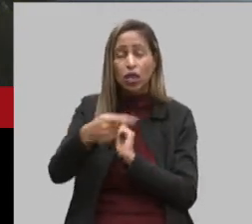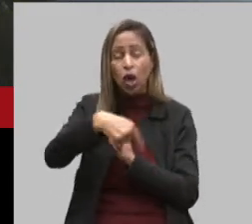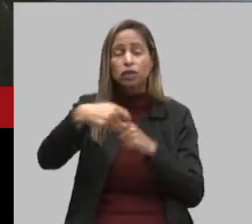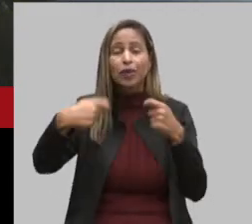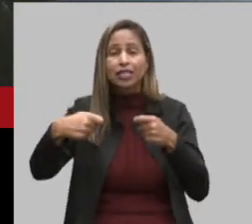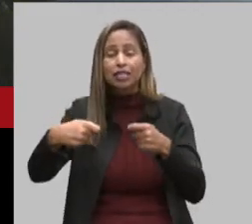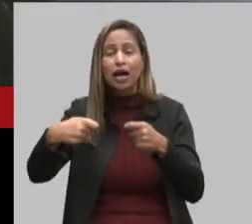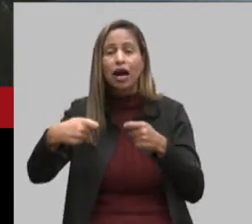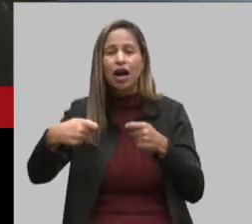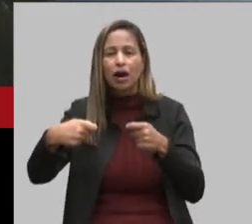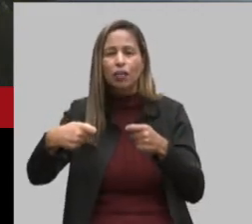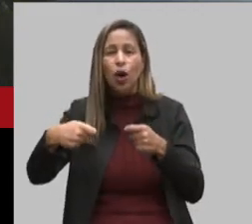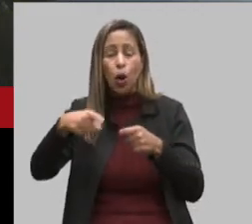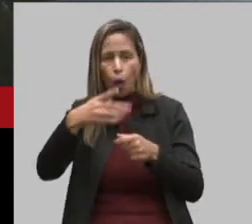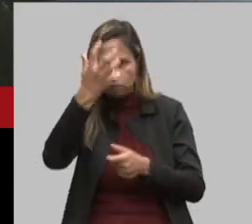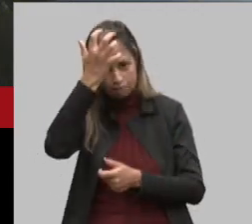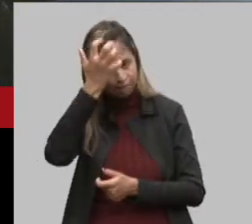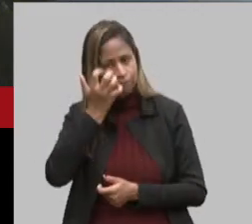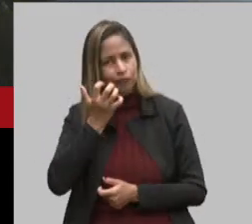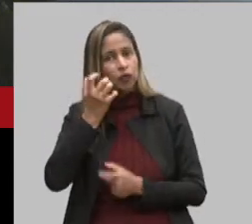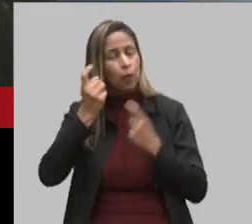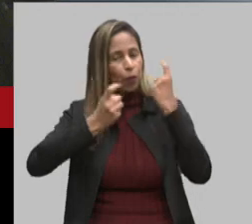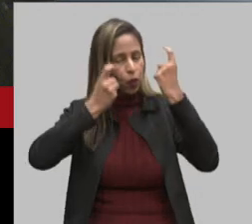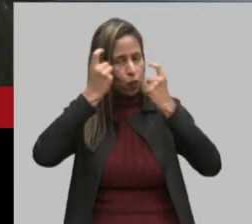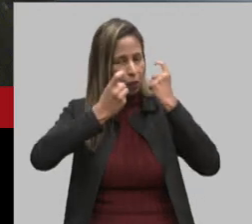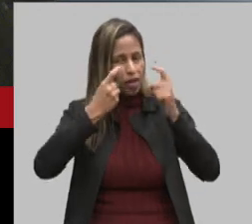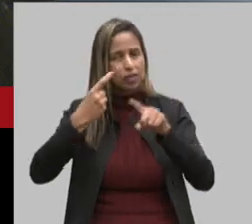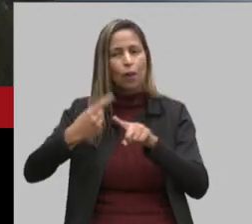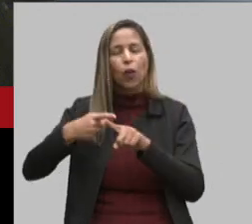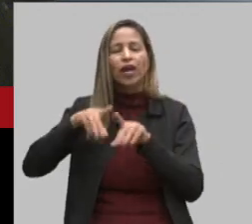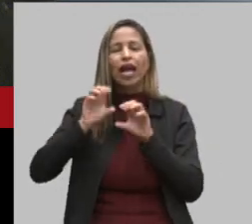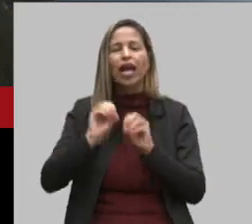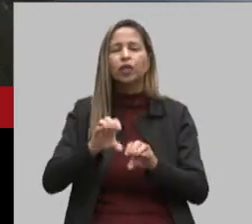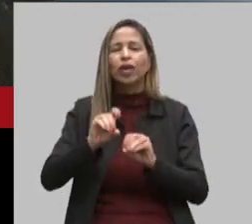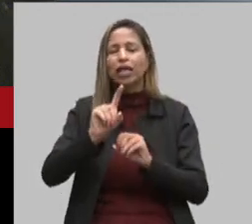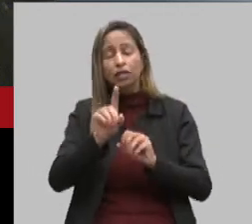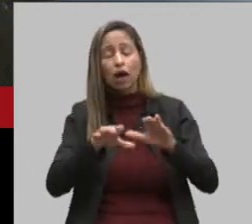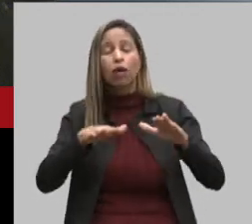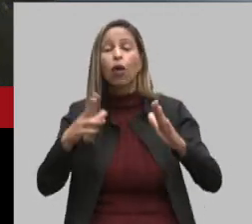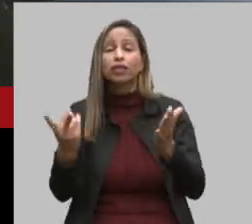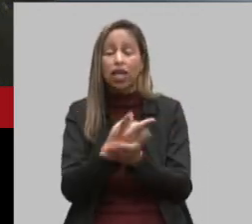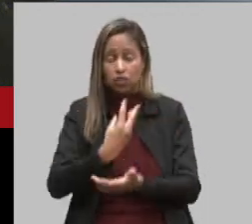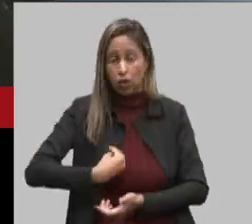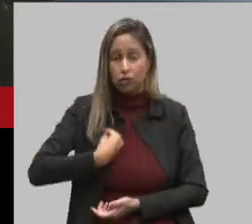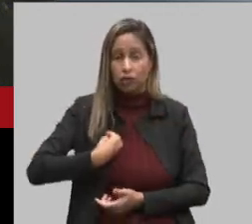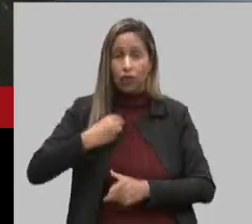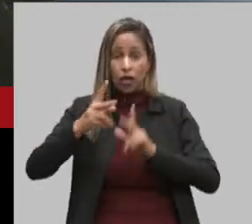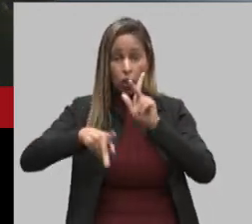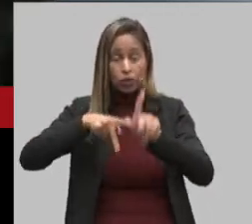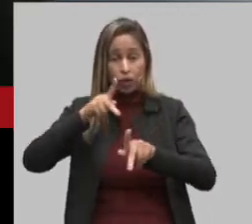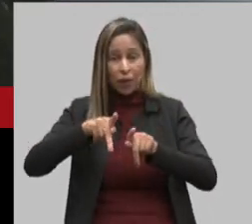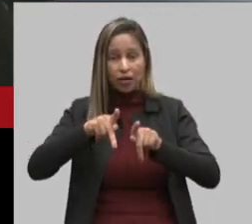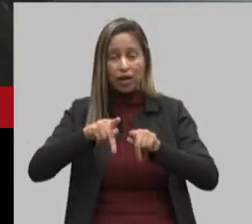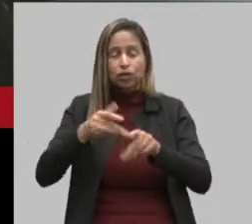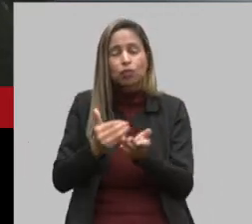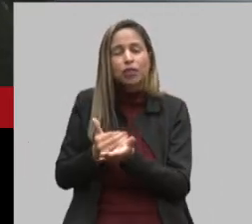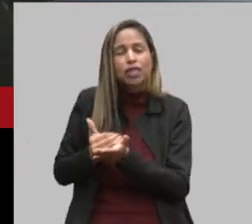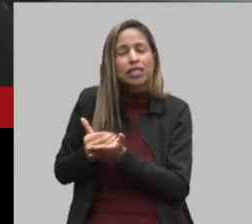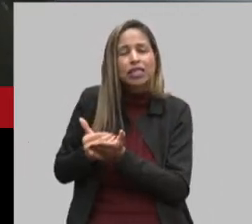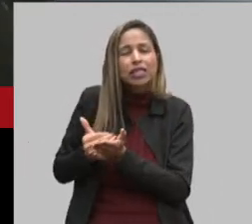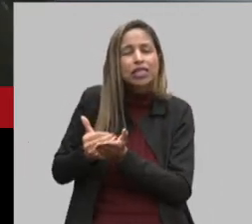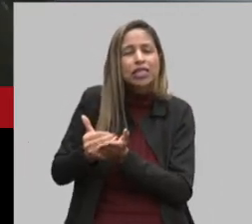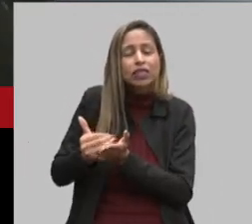desse assunto com muita seriedade e preocupação porque a educação é o que nos move Nossa humanidade é desde o princípio mantida pela